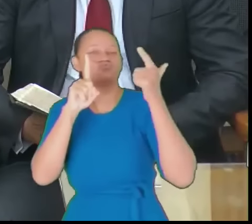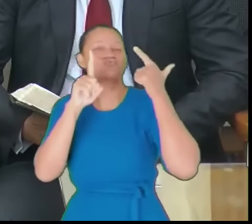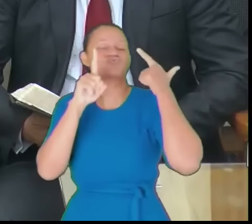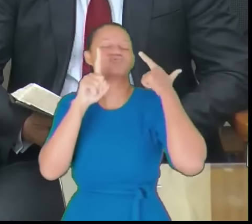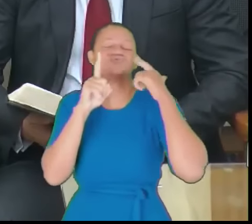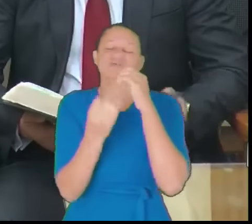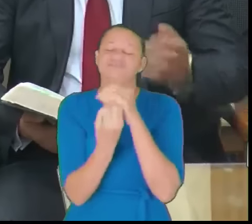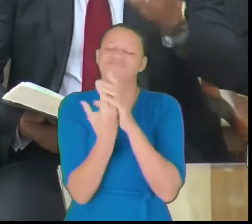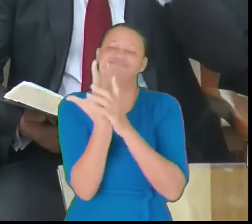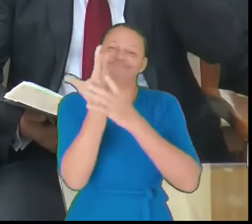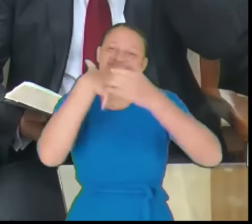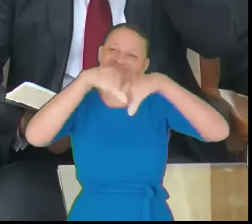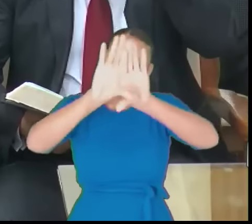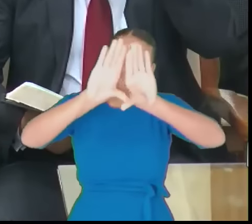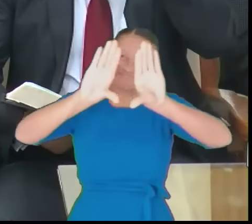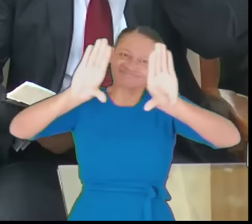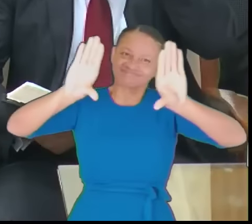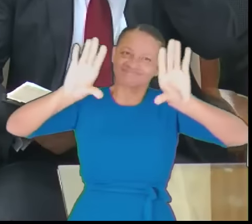luz.